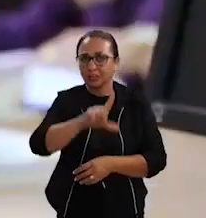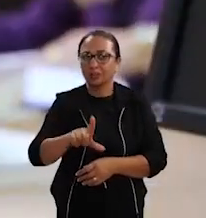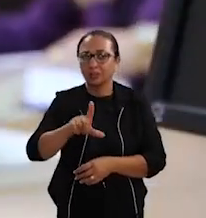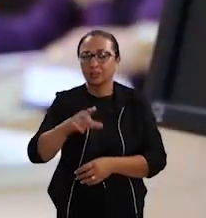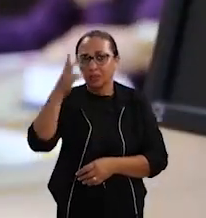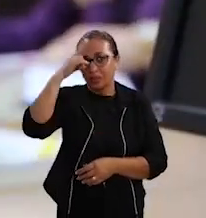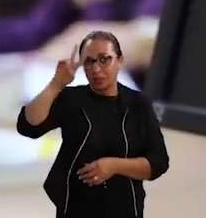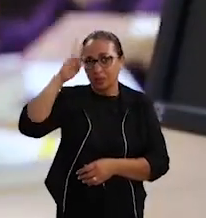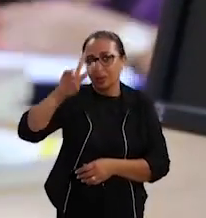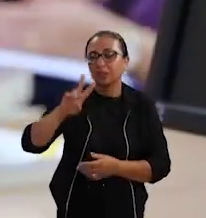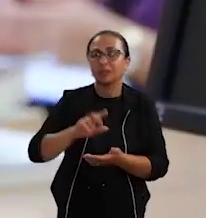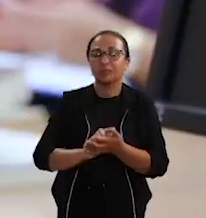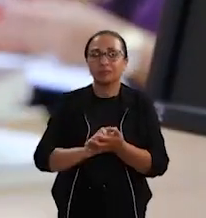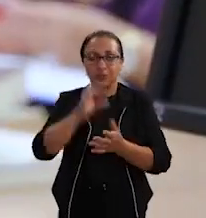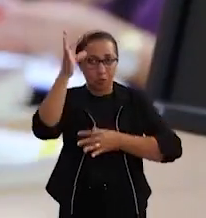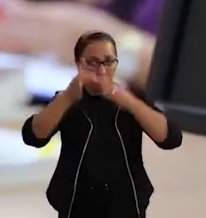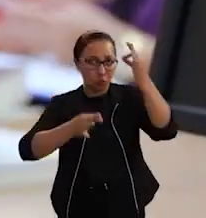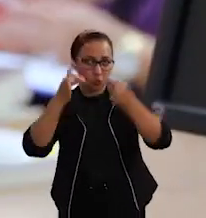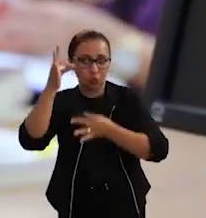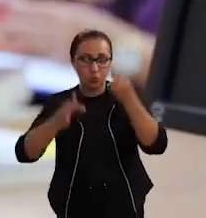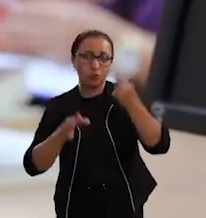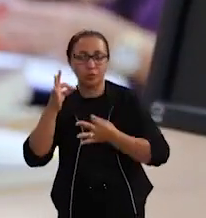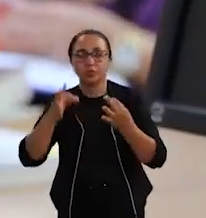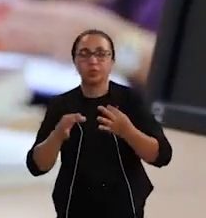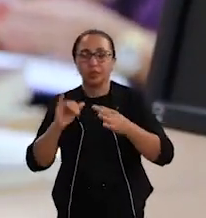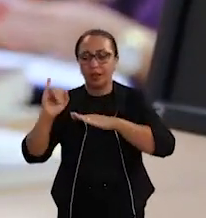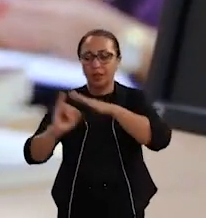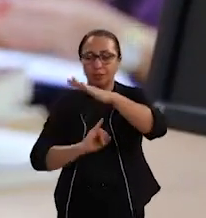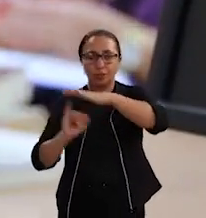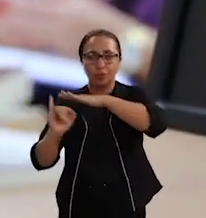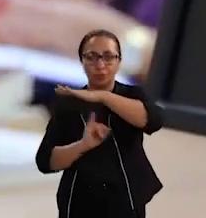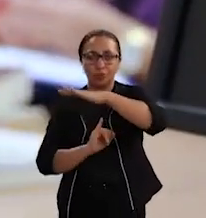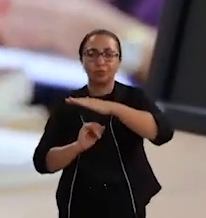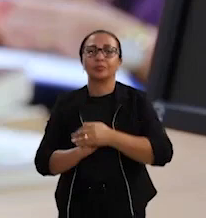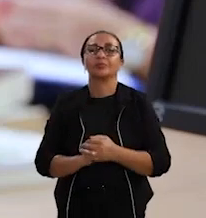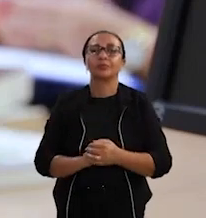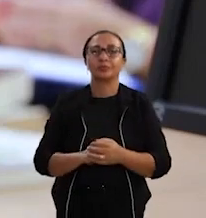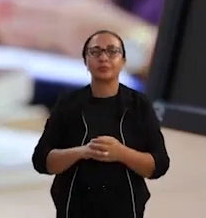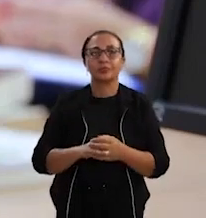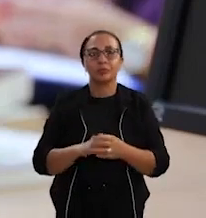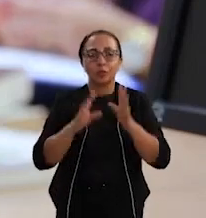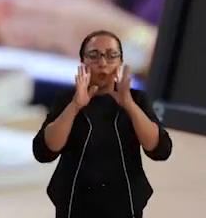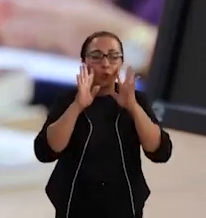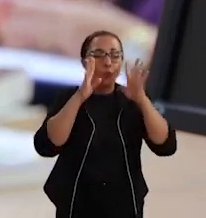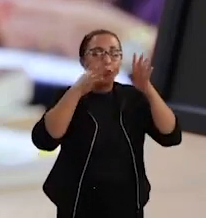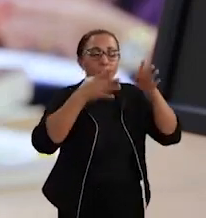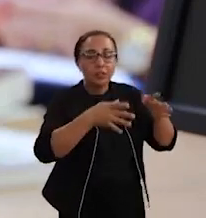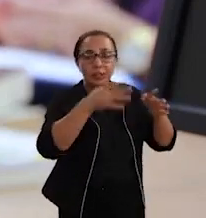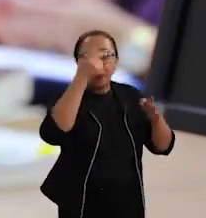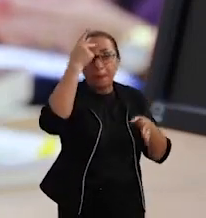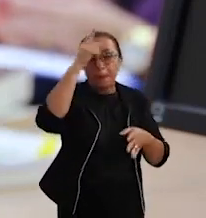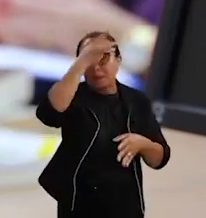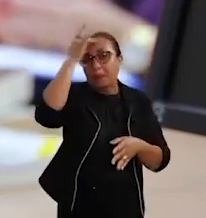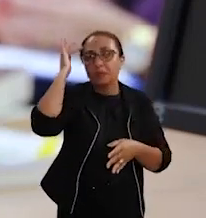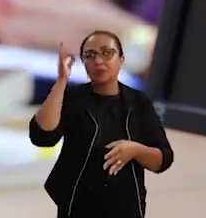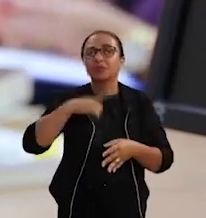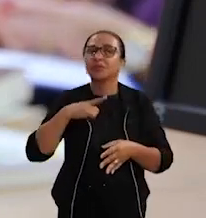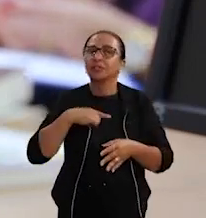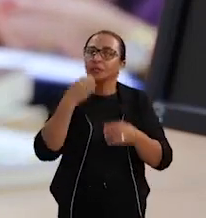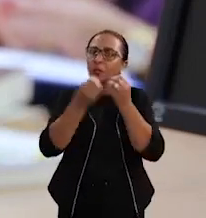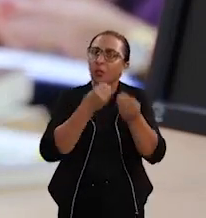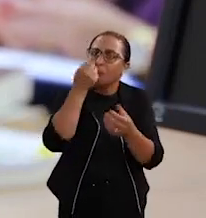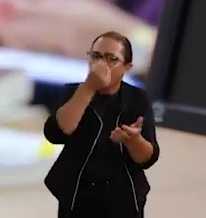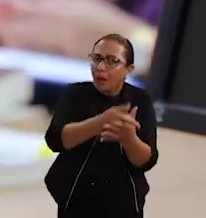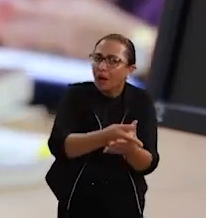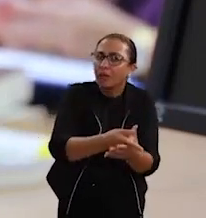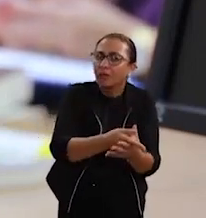literatura, historicamente, a justiça institucionalizada, ela foi voltada para as pessoas